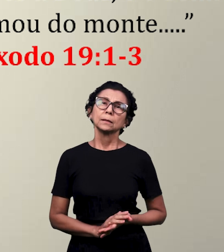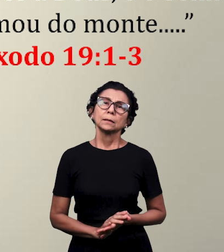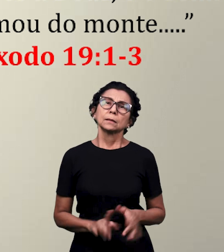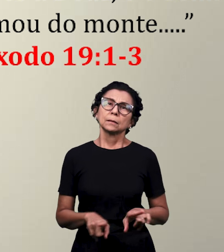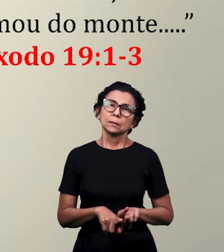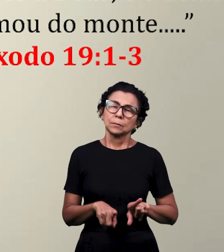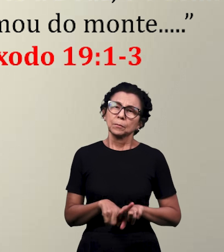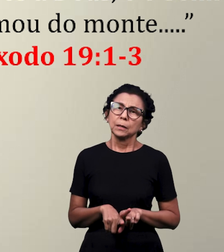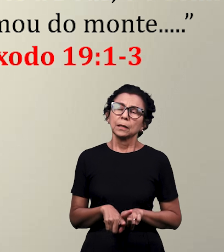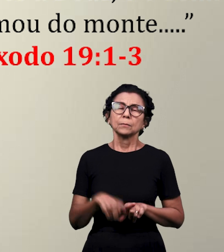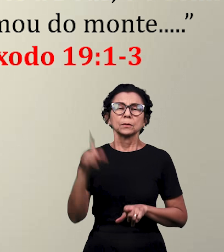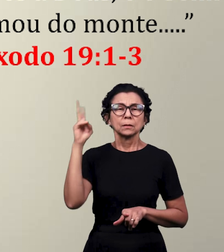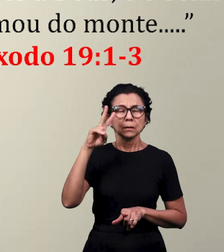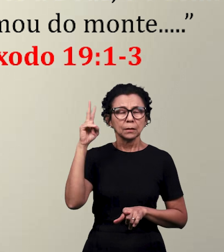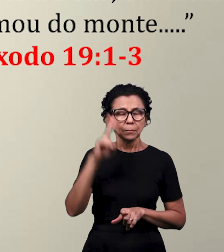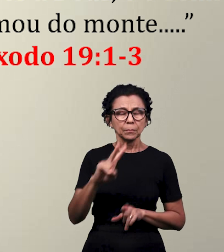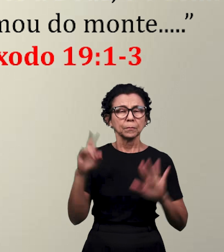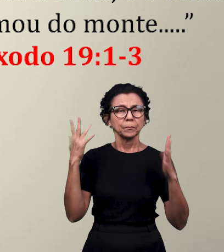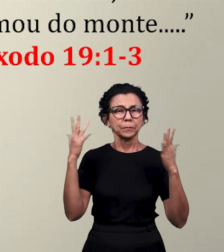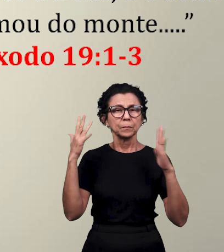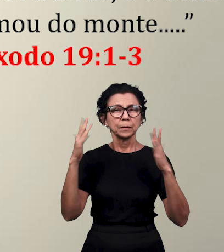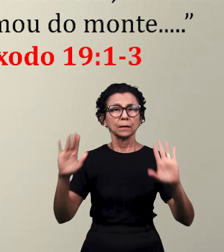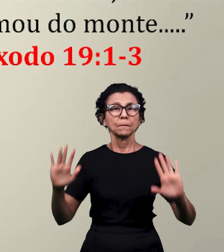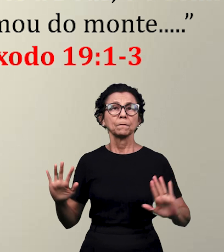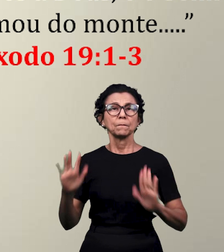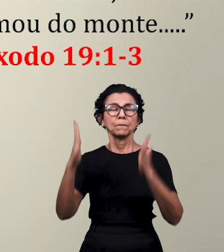deveriam ser celebradas. Então, aqui no monte,